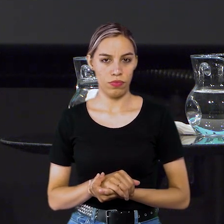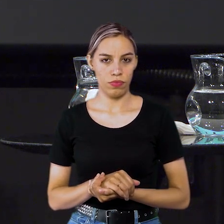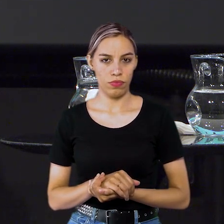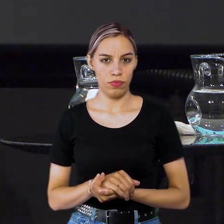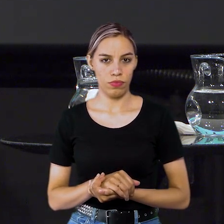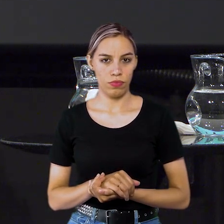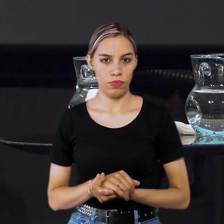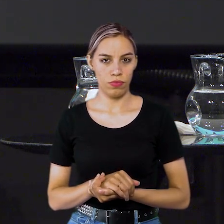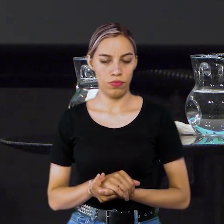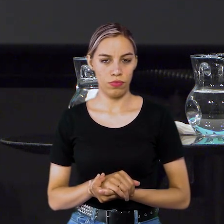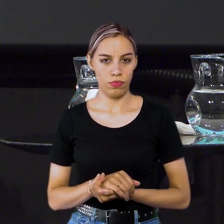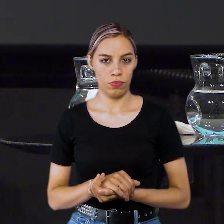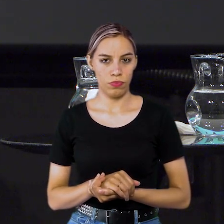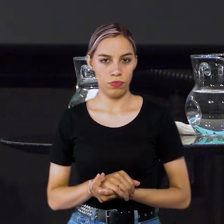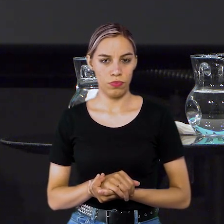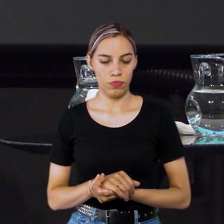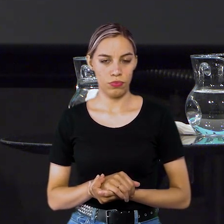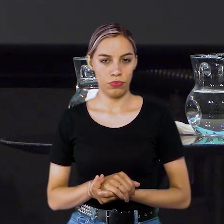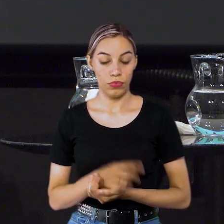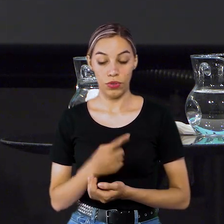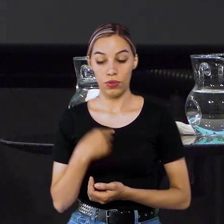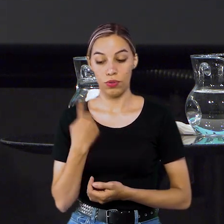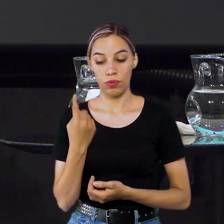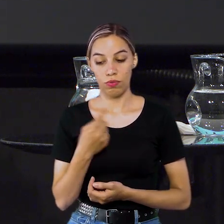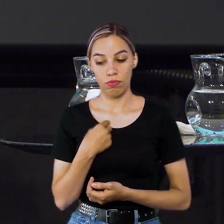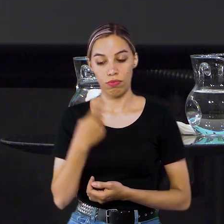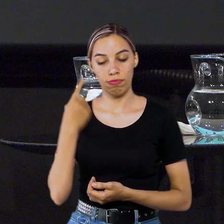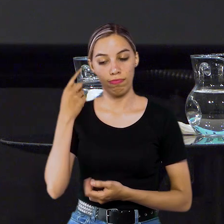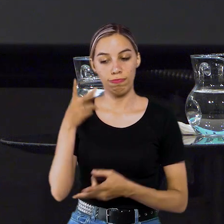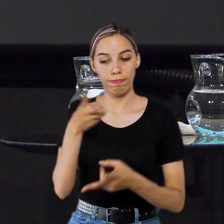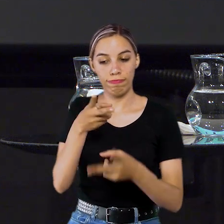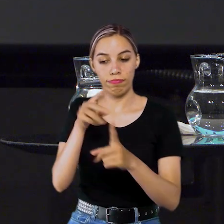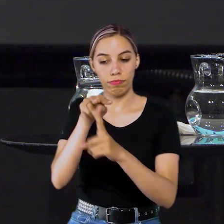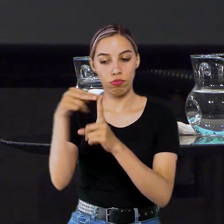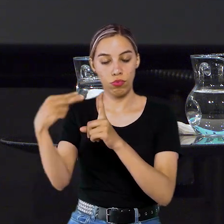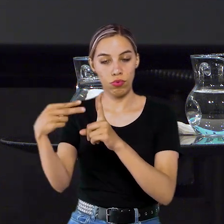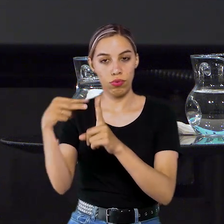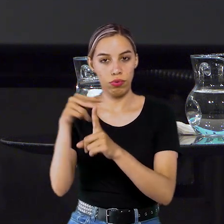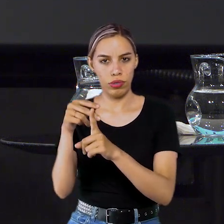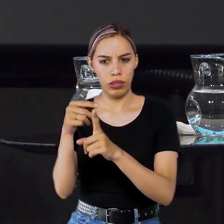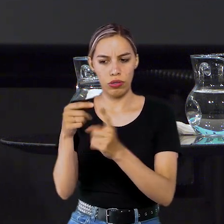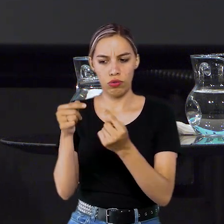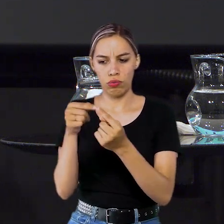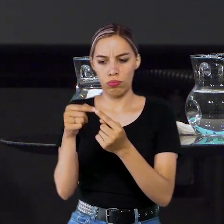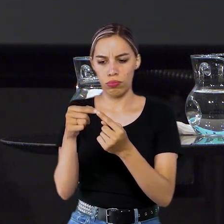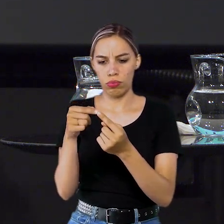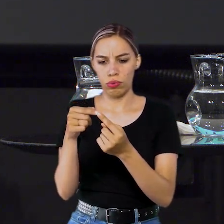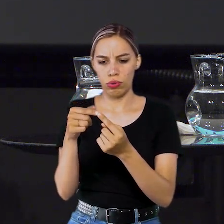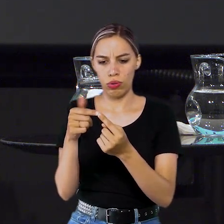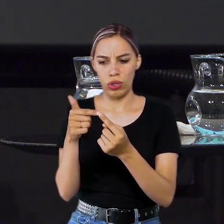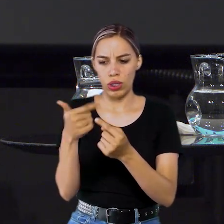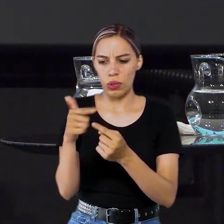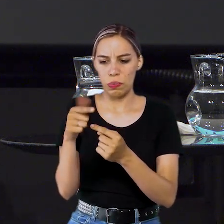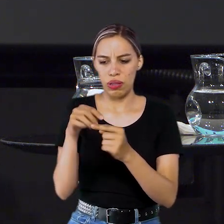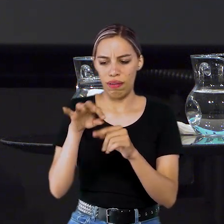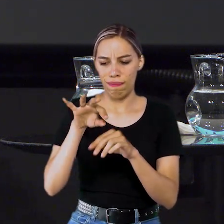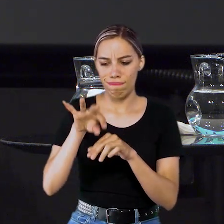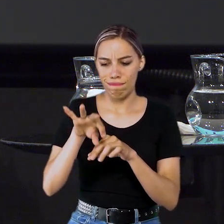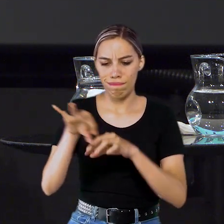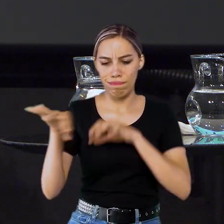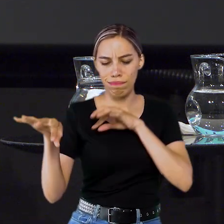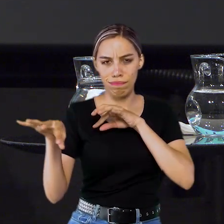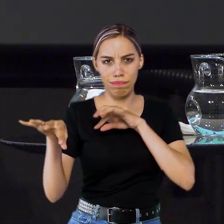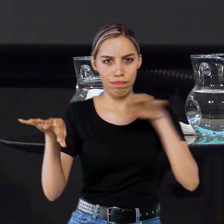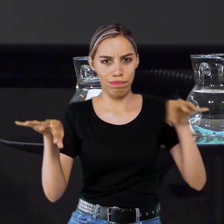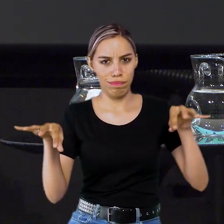Na nossa concepção não há uma divisão, né? Não há uma